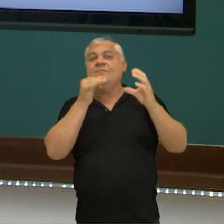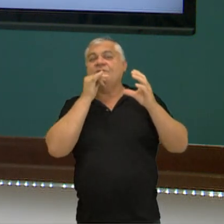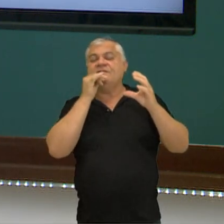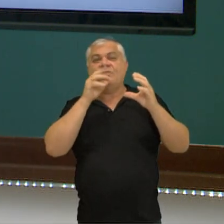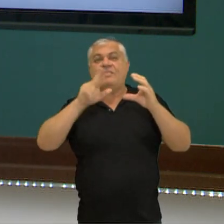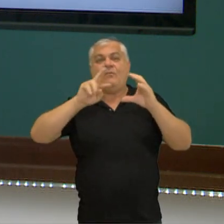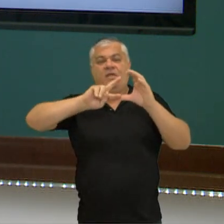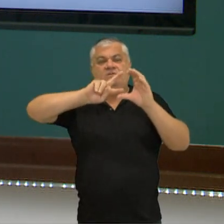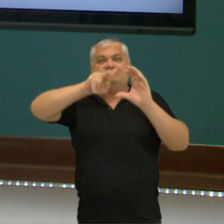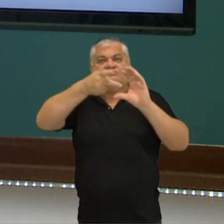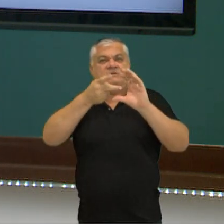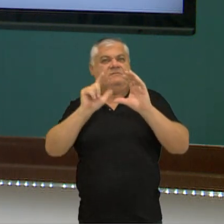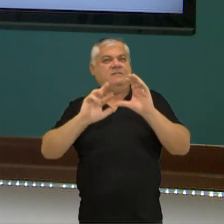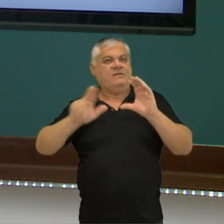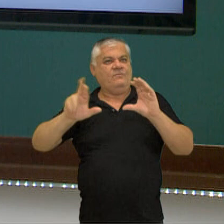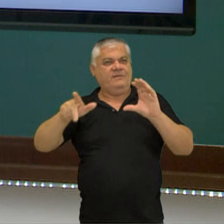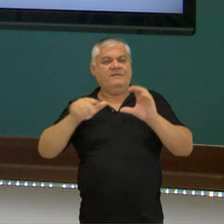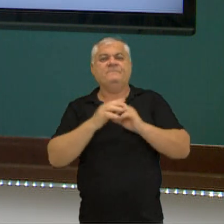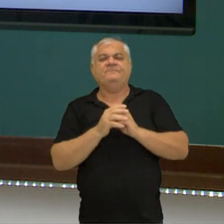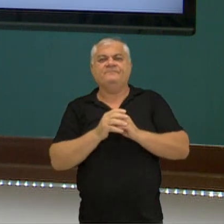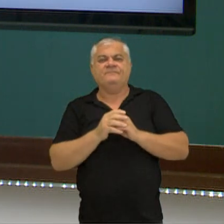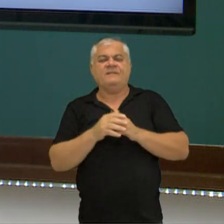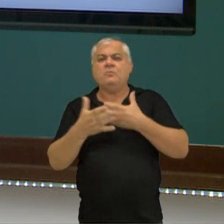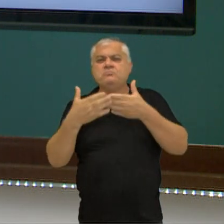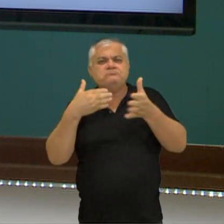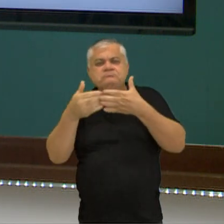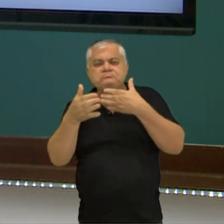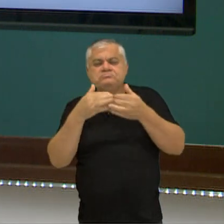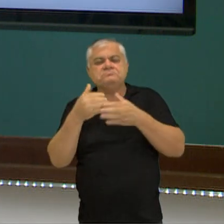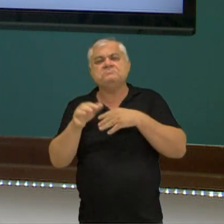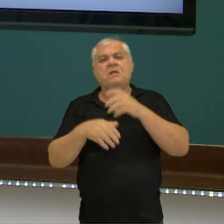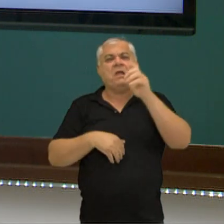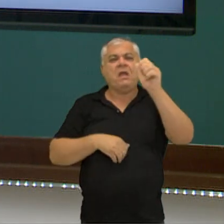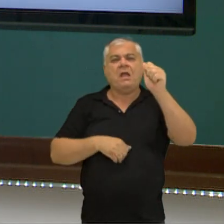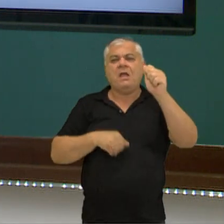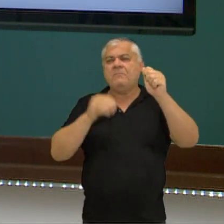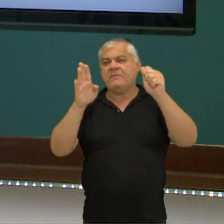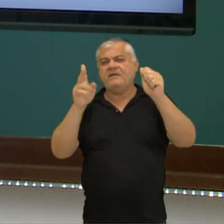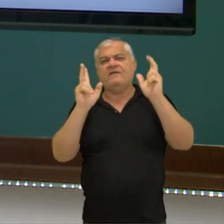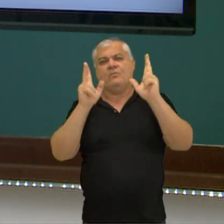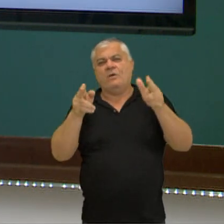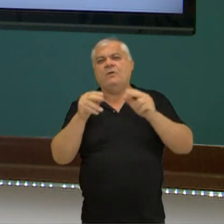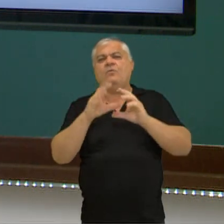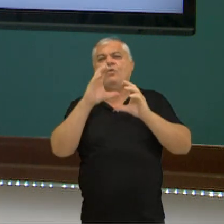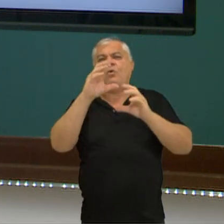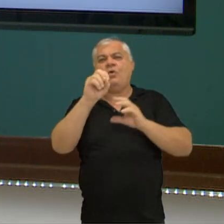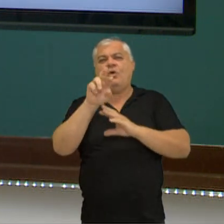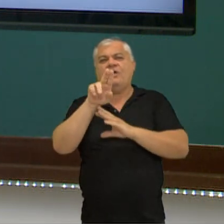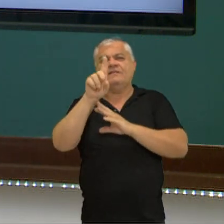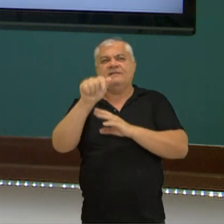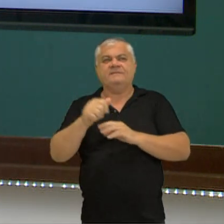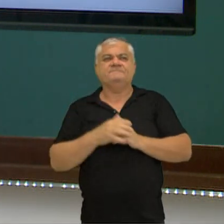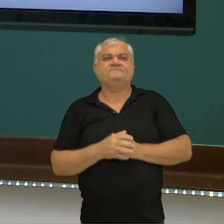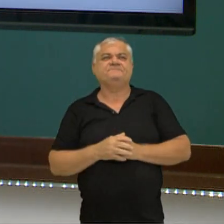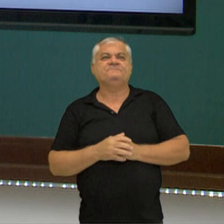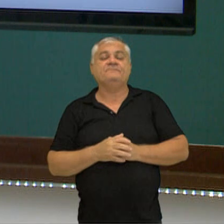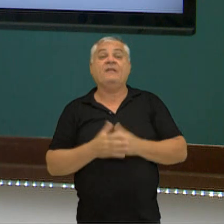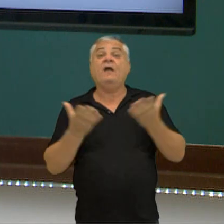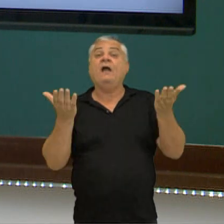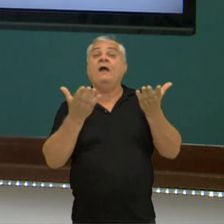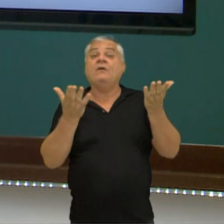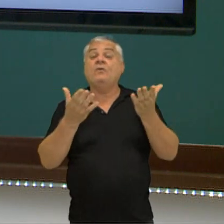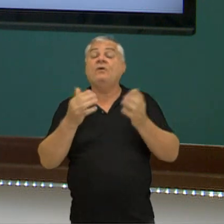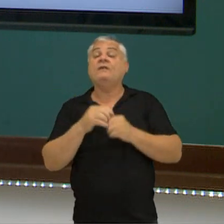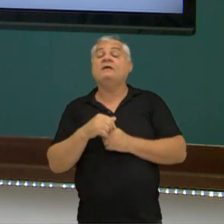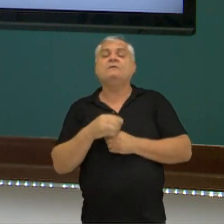o diâmetro, né? Qualquer outros dois pontos que eu una vai dar uma corda. Tranquilo? Bem, agora aqui a